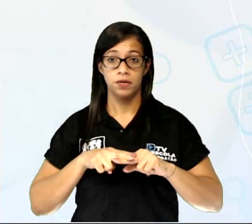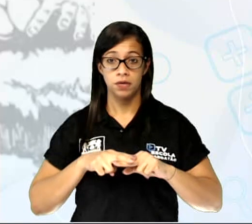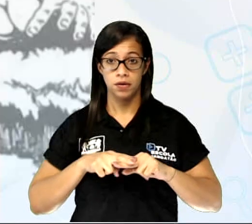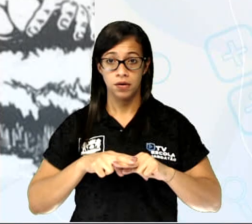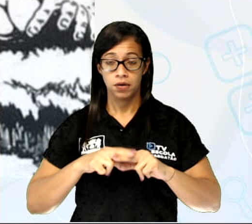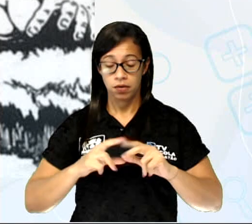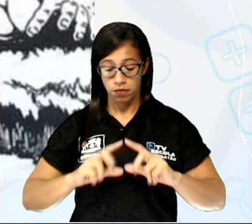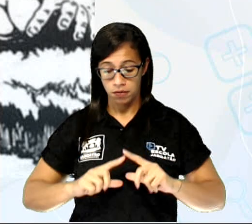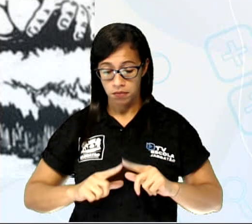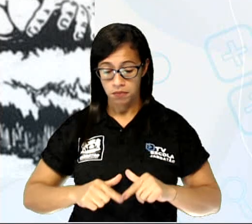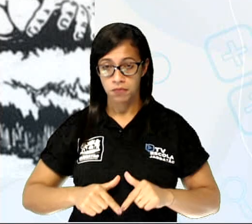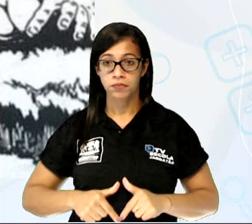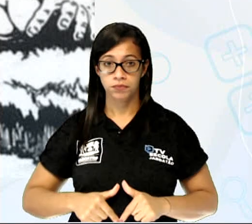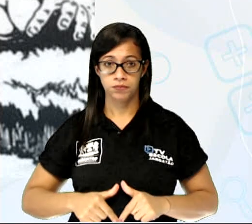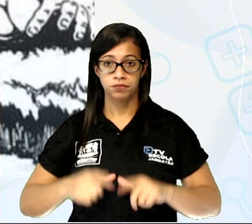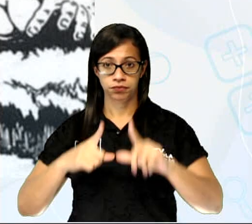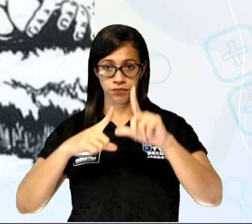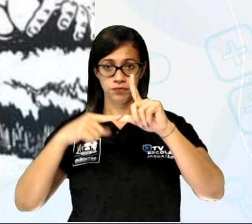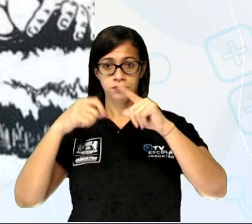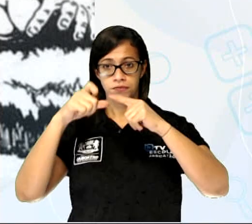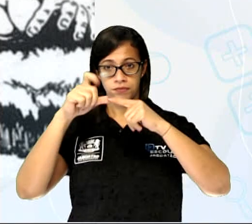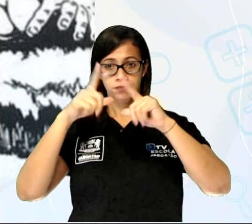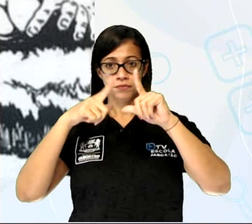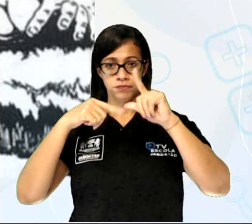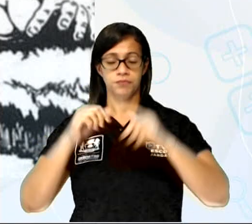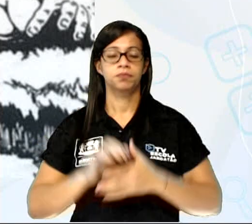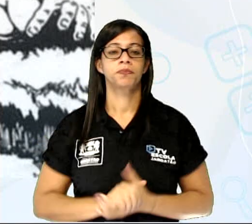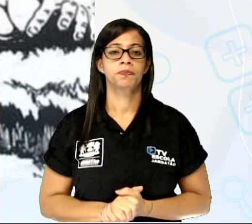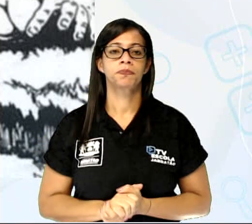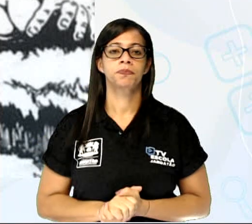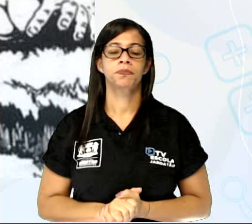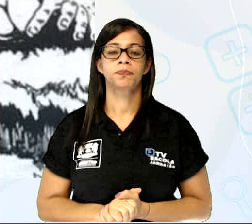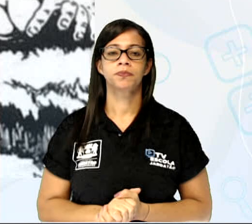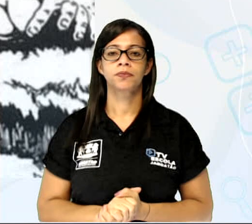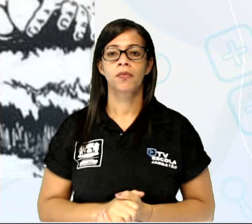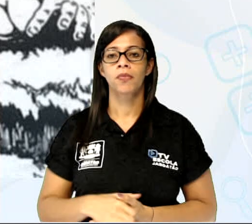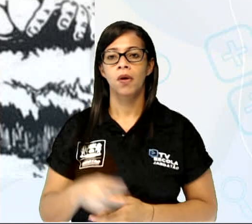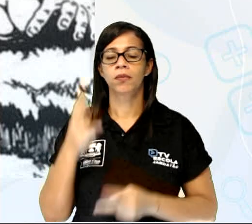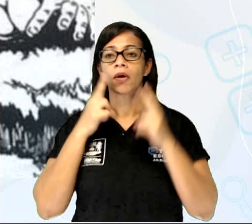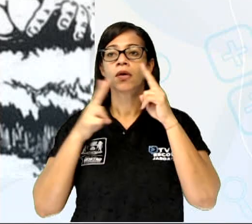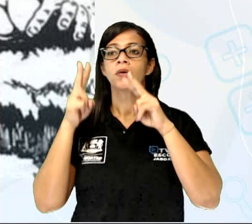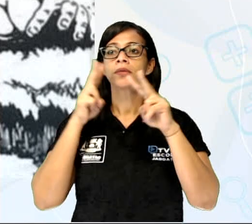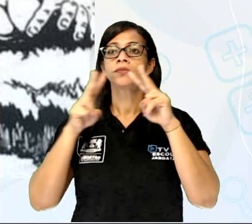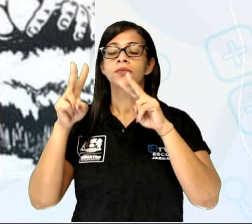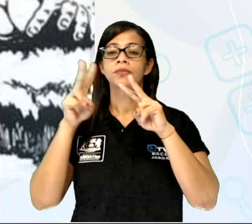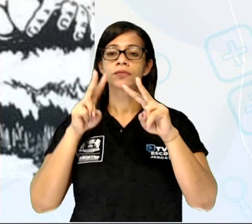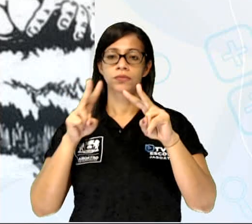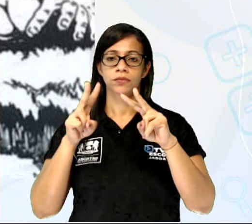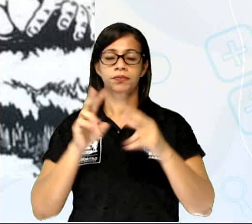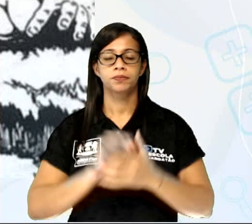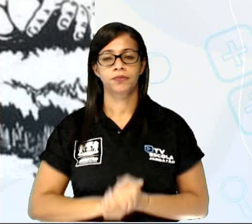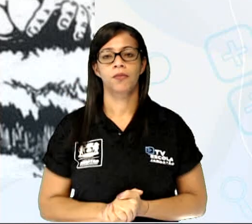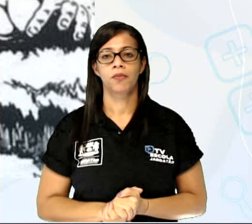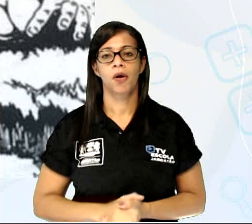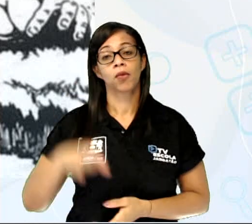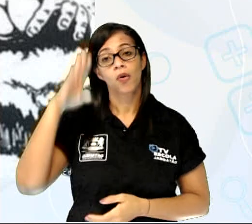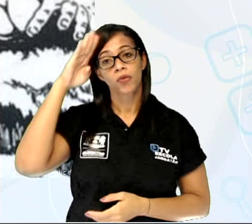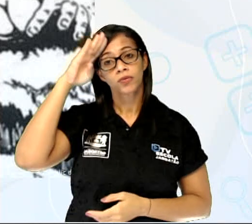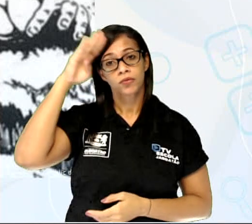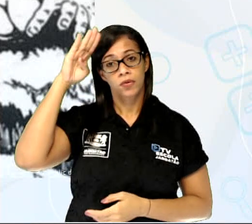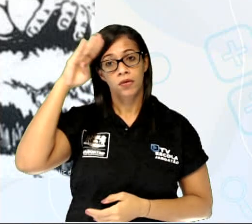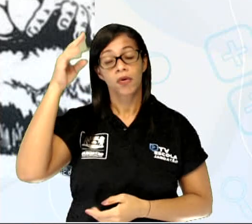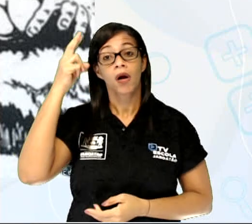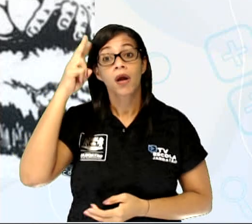imagem seguinte. A gente vê mais uma vez um soldado numa trincheira, e aí a gente lembra logo da Primeira Guerra